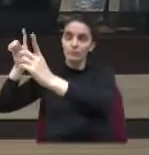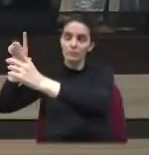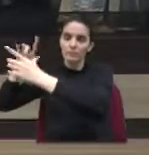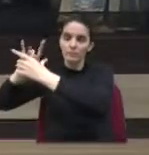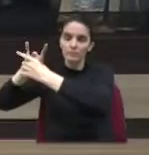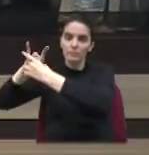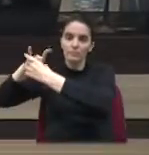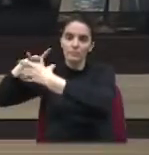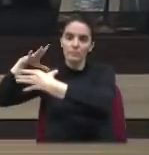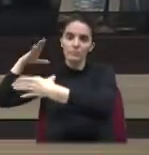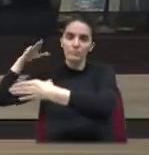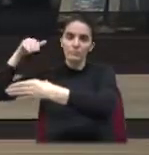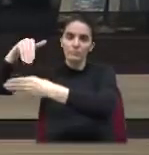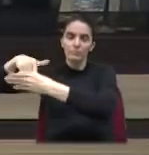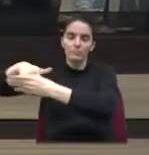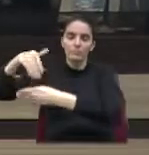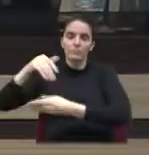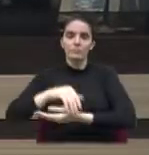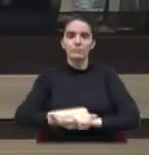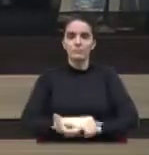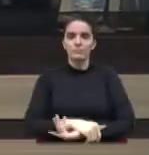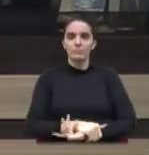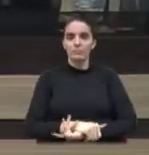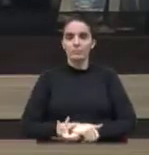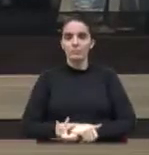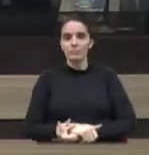votação, ele está aberto, senhores vereadores.